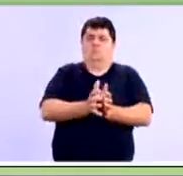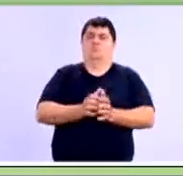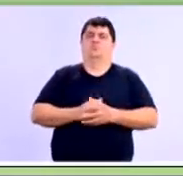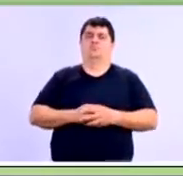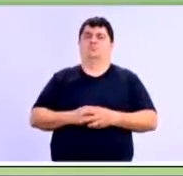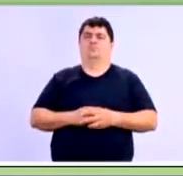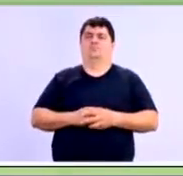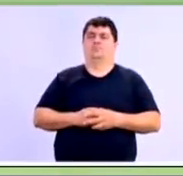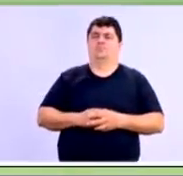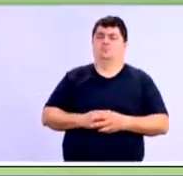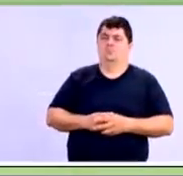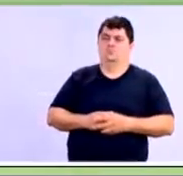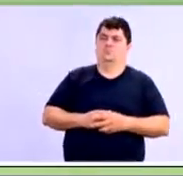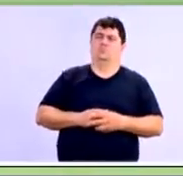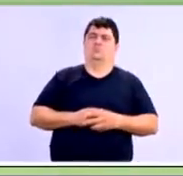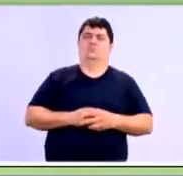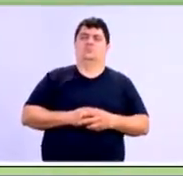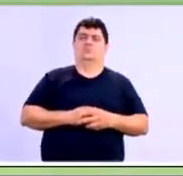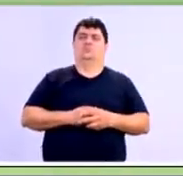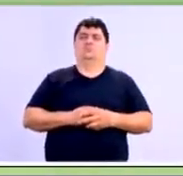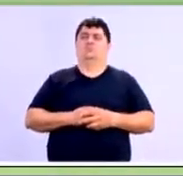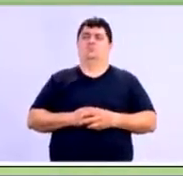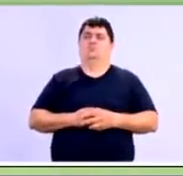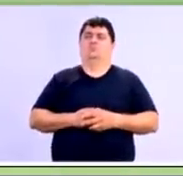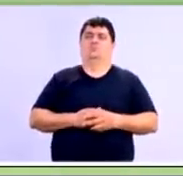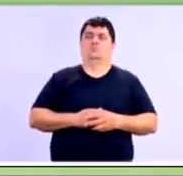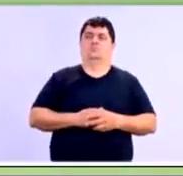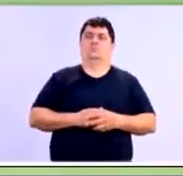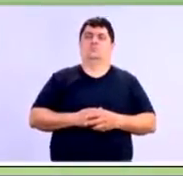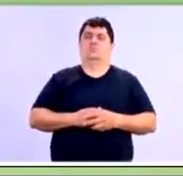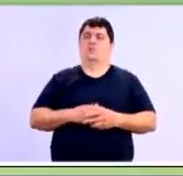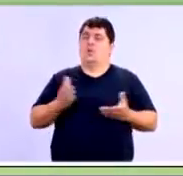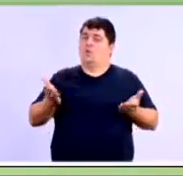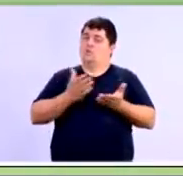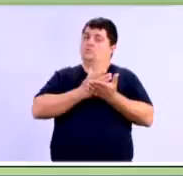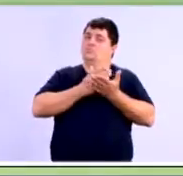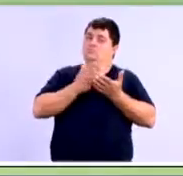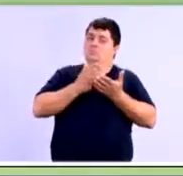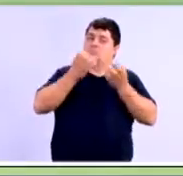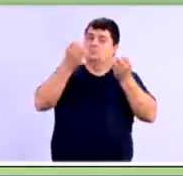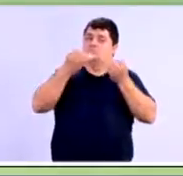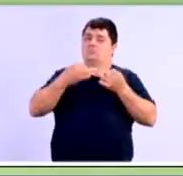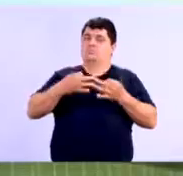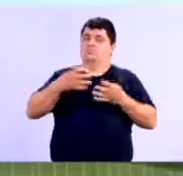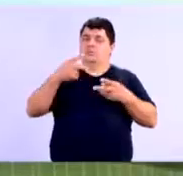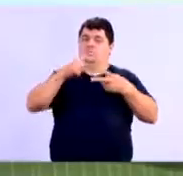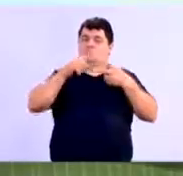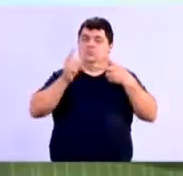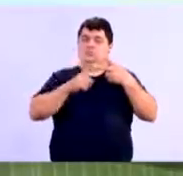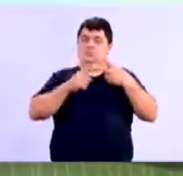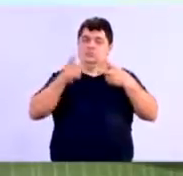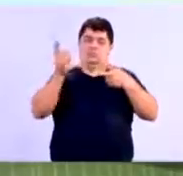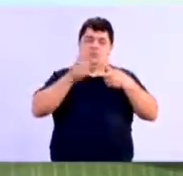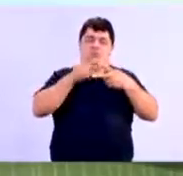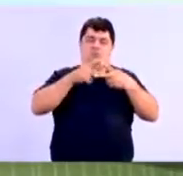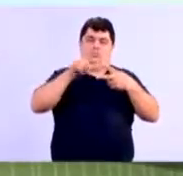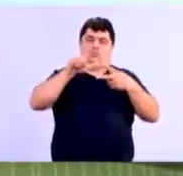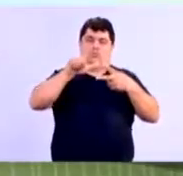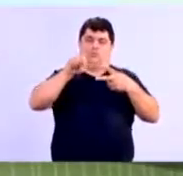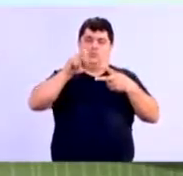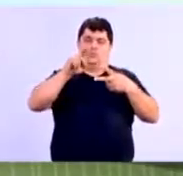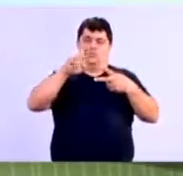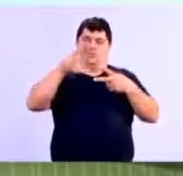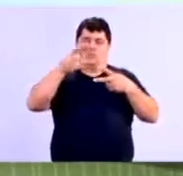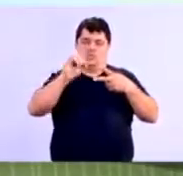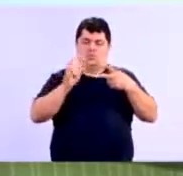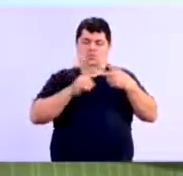grandezas. Ok? E para a gente começar, de fato, a aula de hoje, a gente tem que falar sobre duas coisas, lucro e renda. Professor,